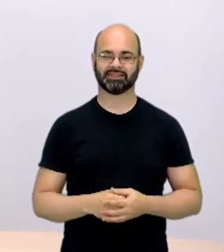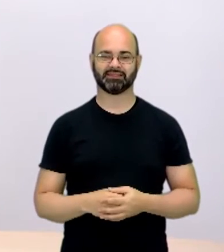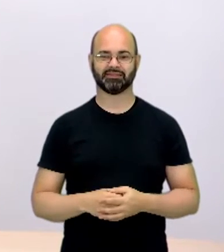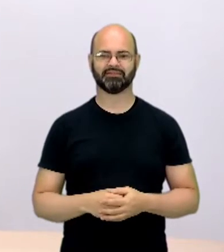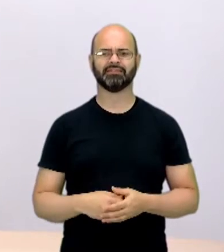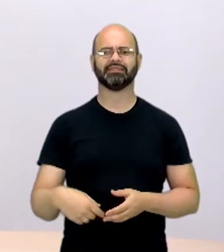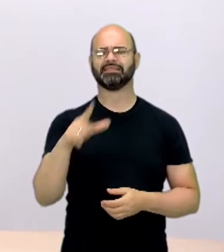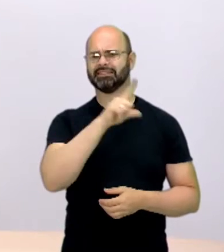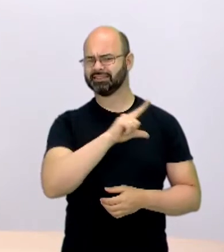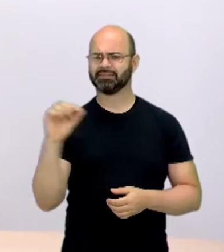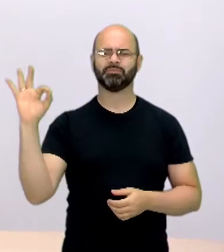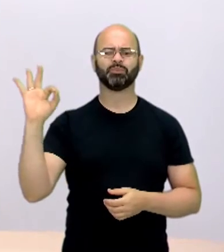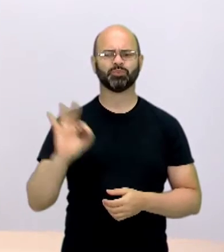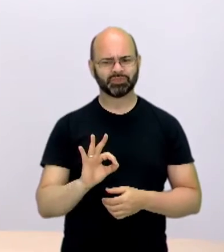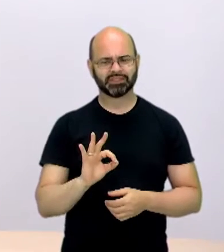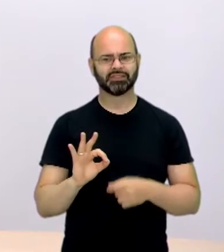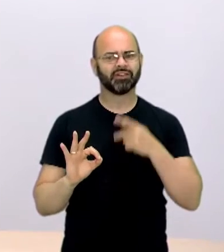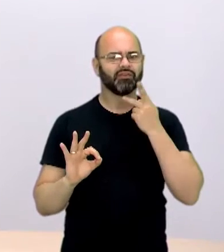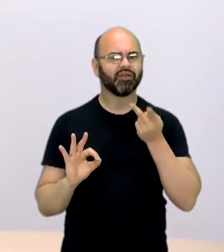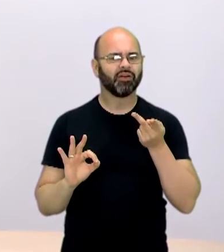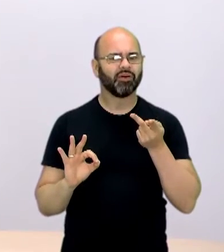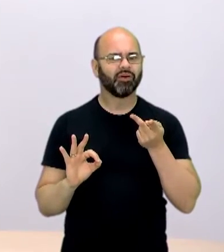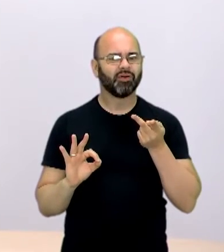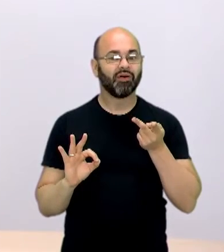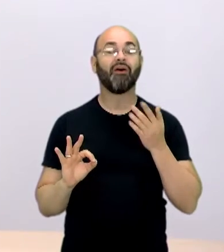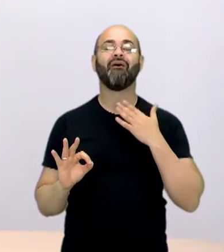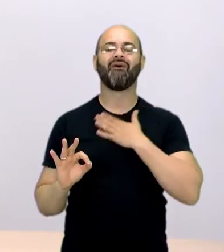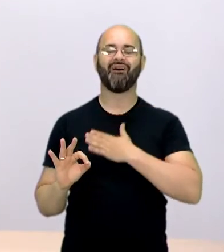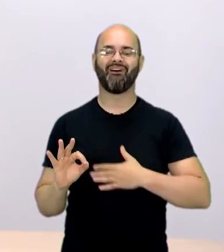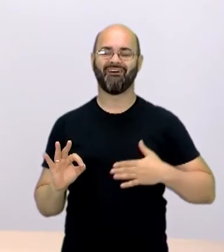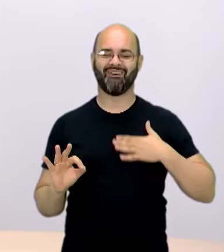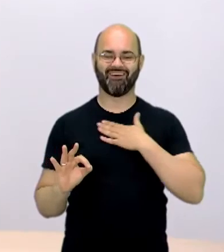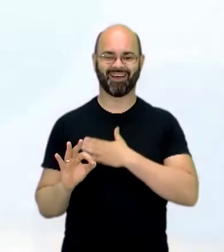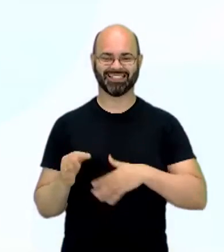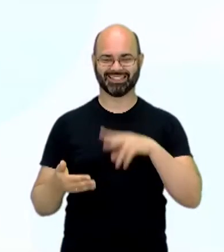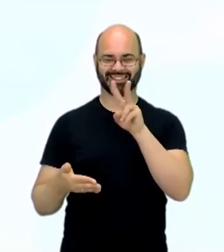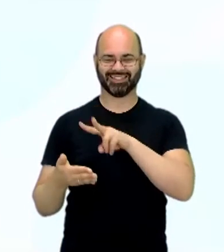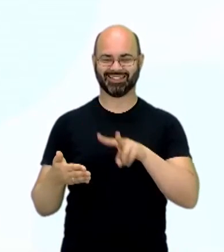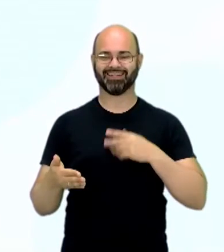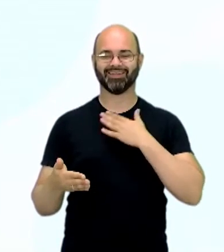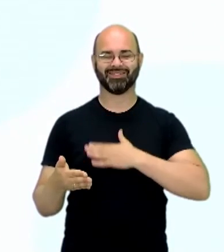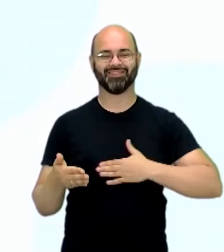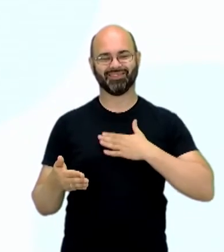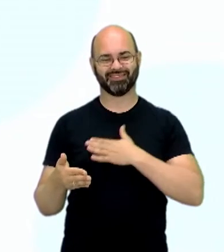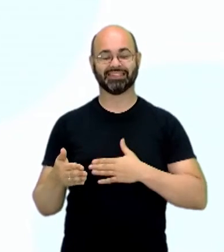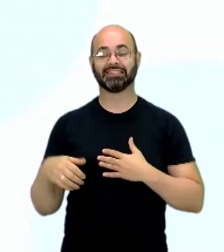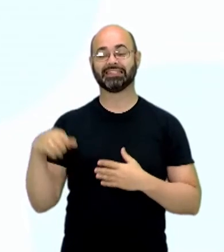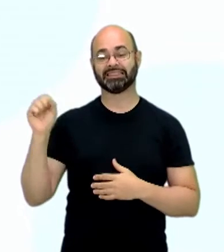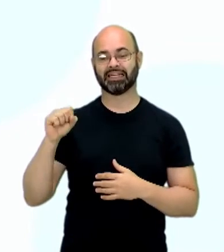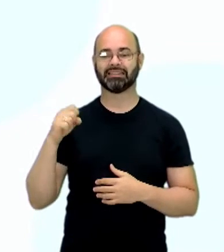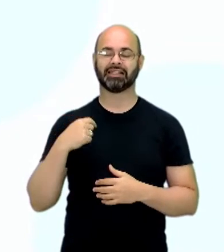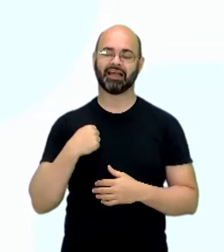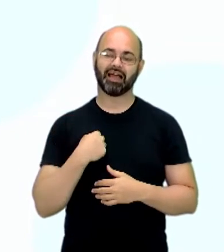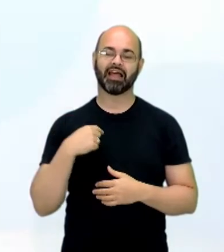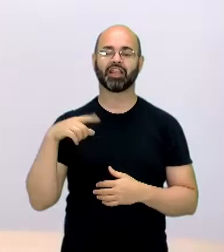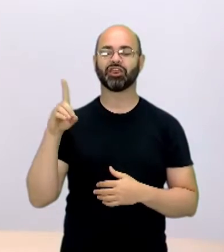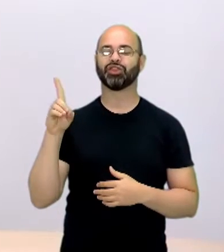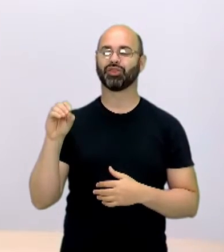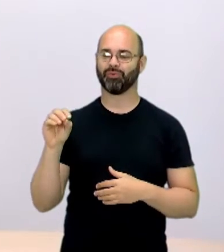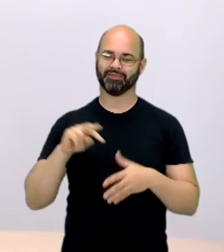100%, 100% falou para mim que gosta de ler. So, yes, I do. Perfect. This is a